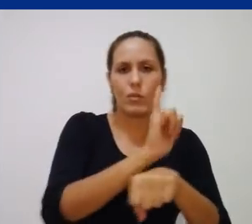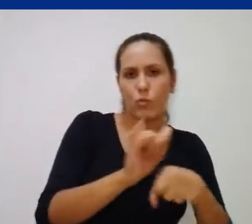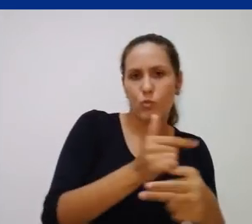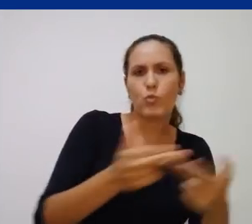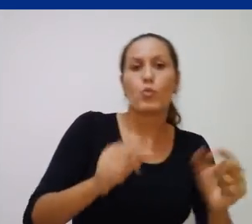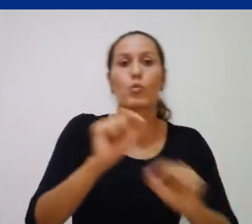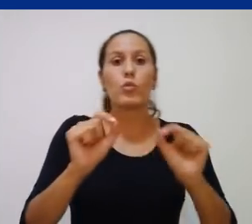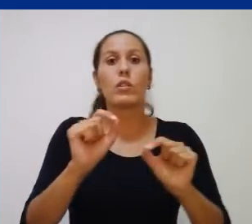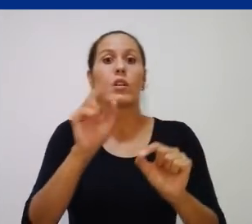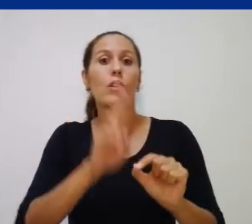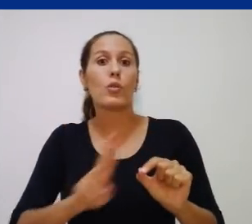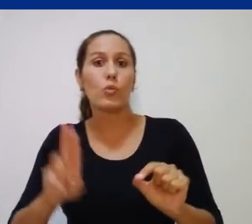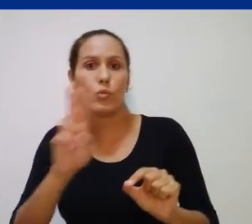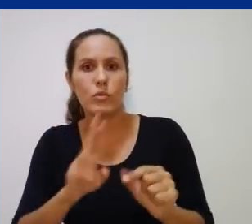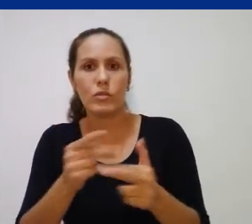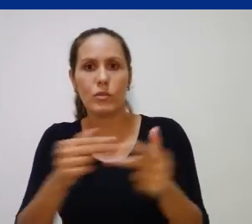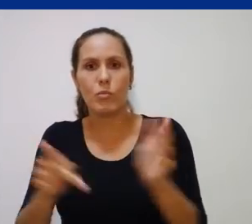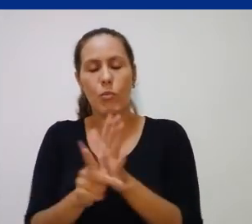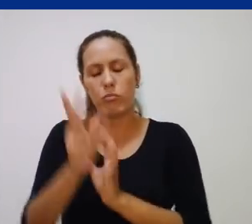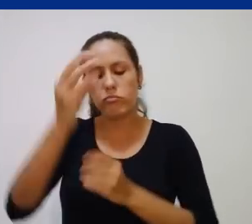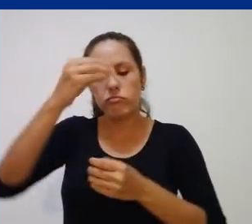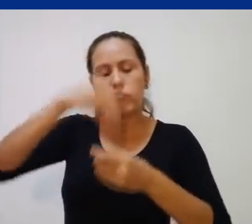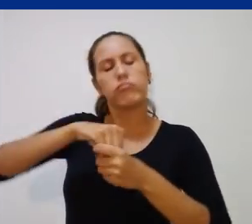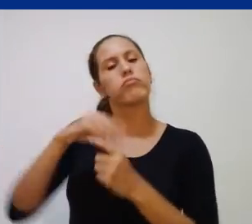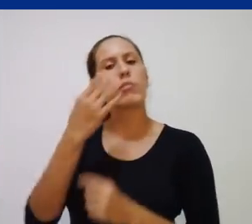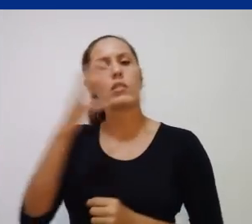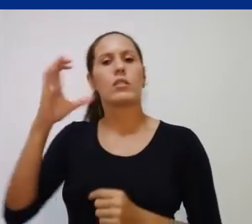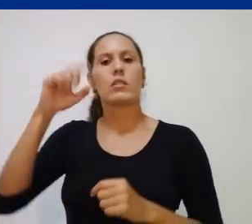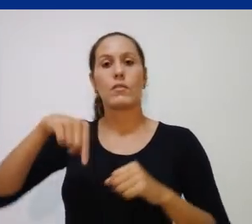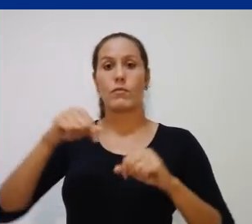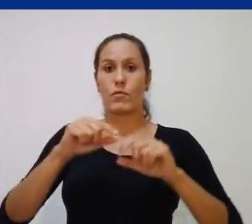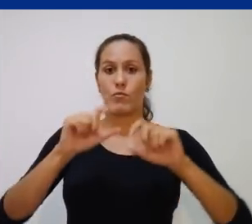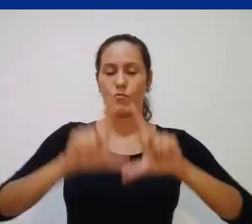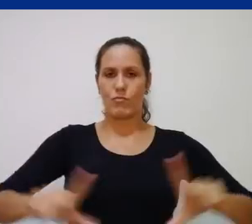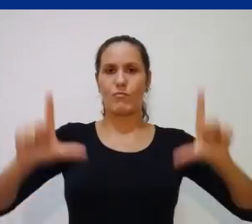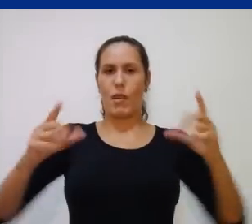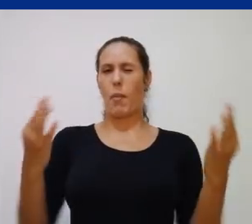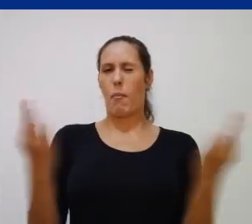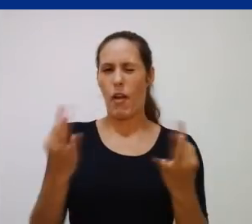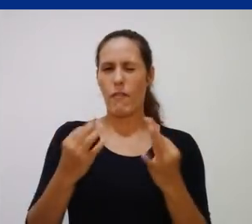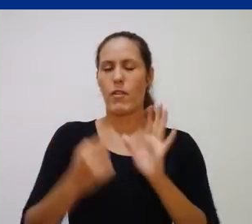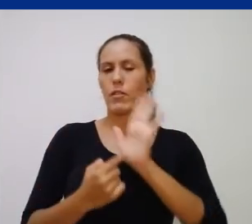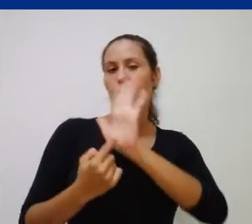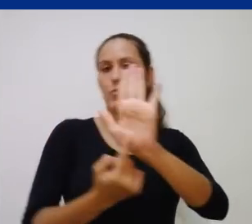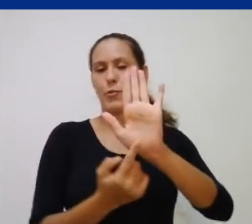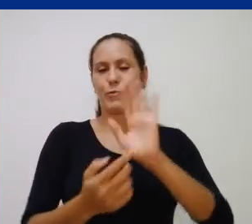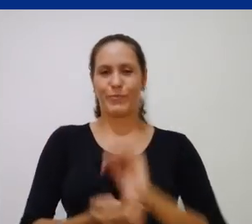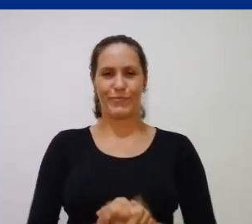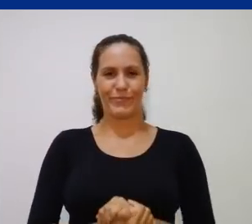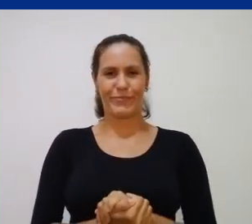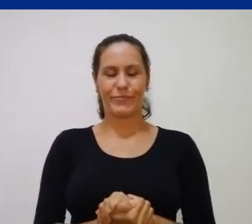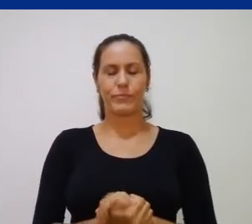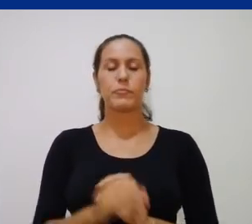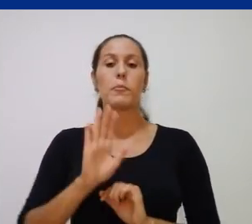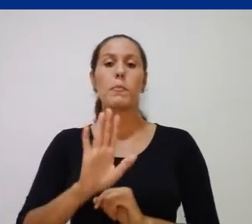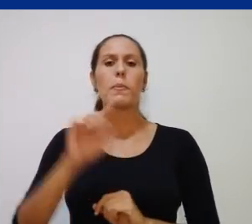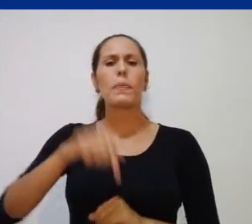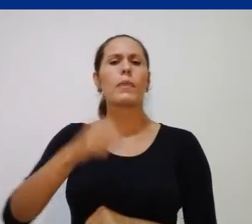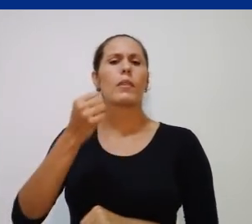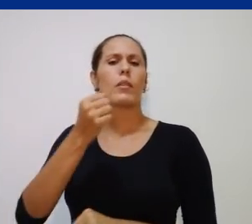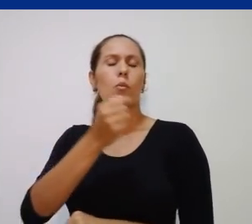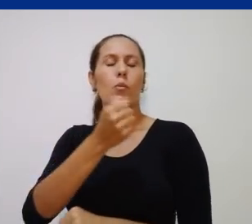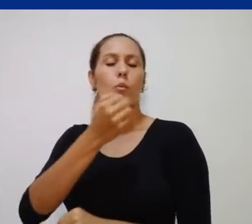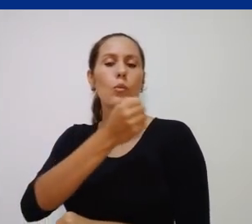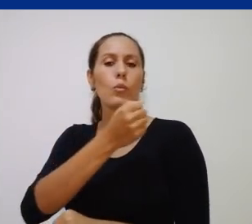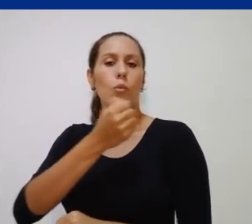a utilização de procedimentos científicos. Daí vem essa tela maravilhosa que a gente traz para você agora. O estudante